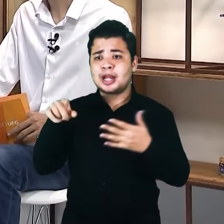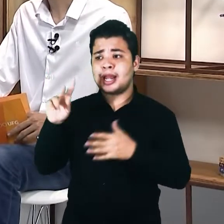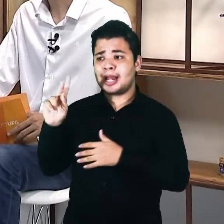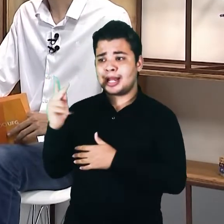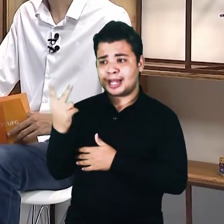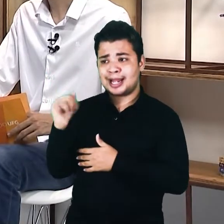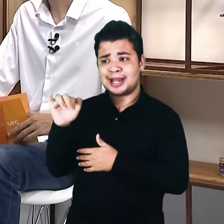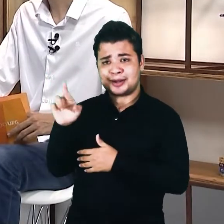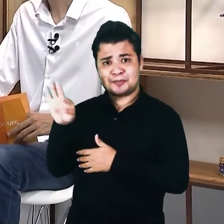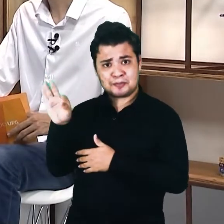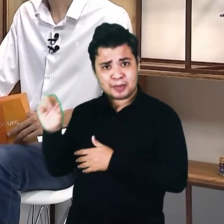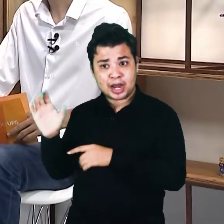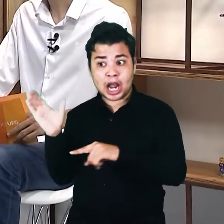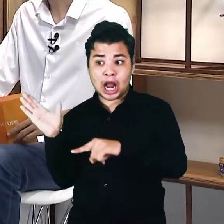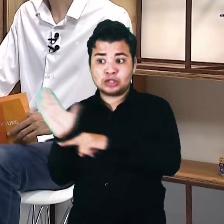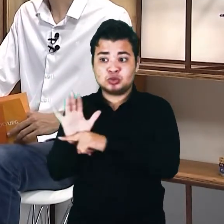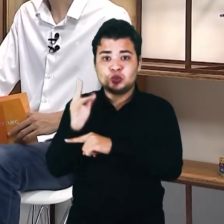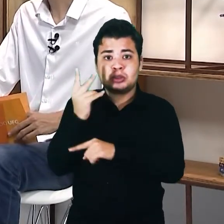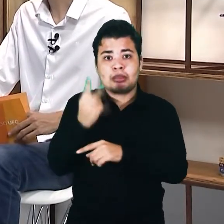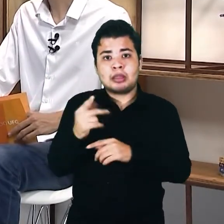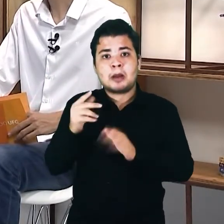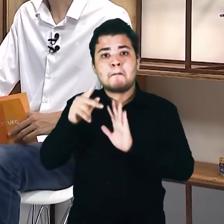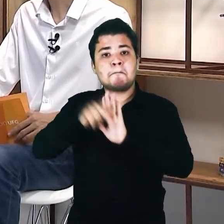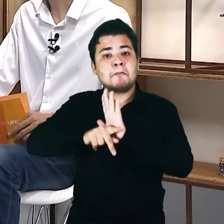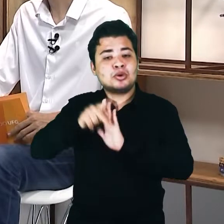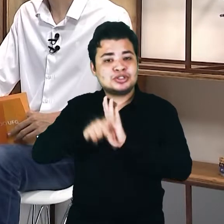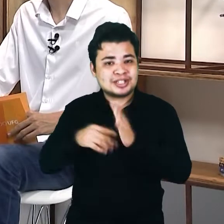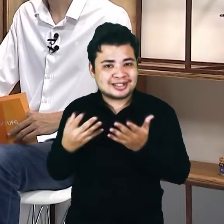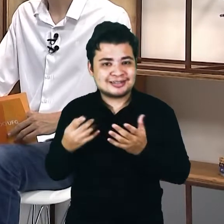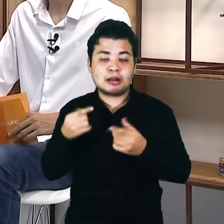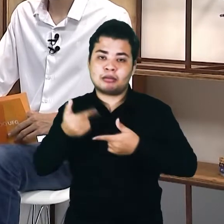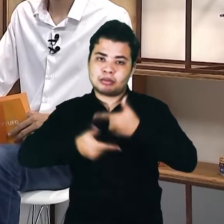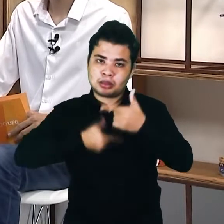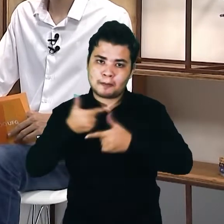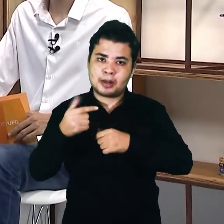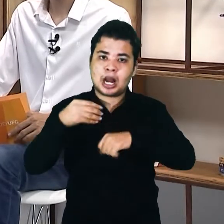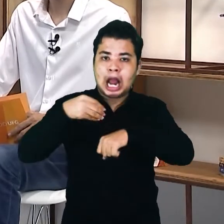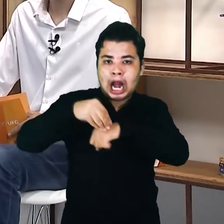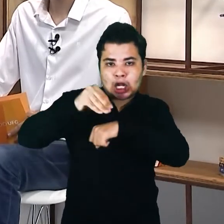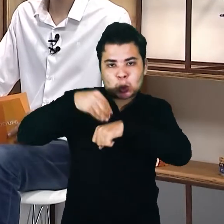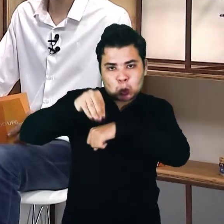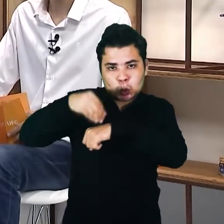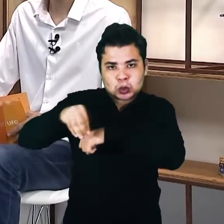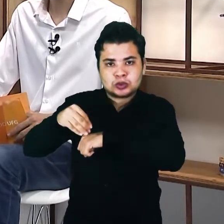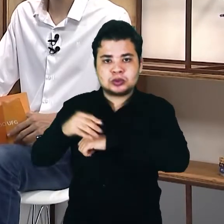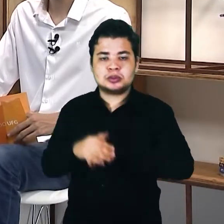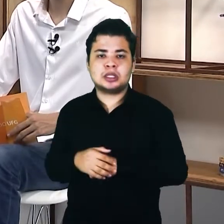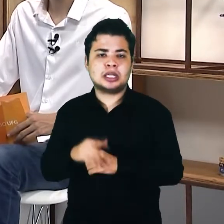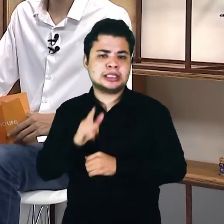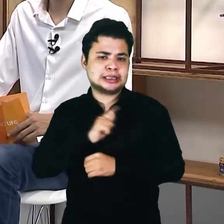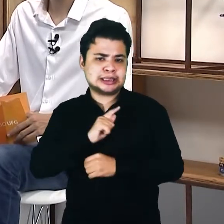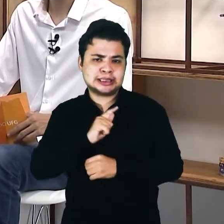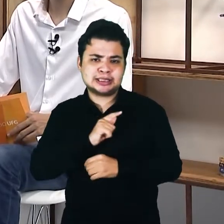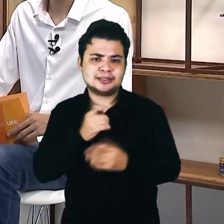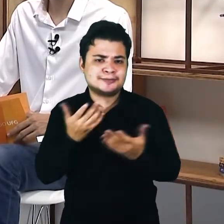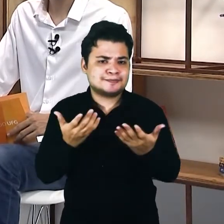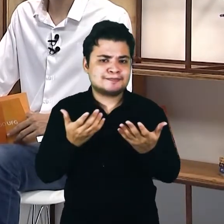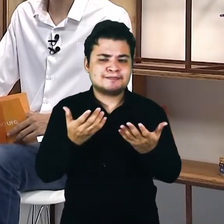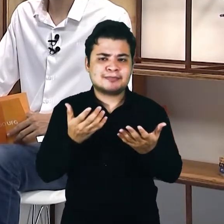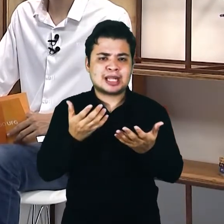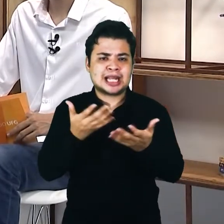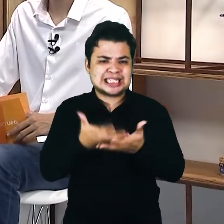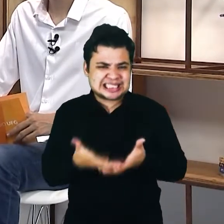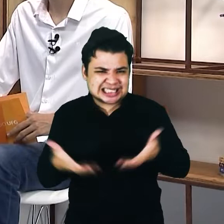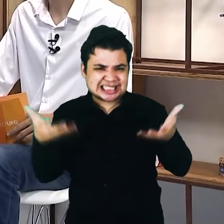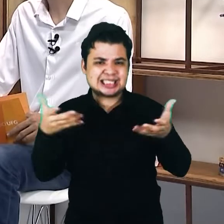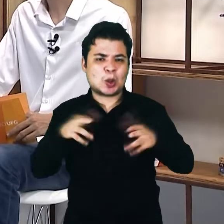herbário tinha nos projetos dele. Então, ele trabalhava com arqueologia, tinha restos de cesto, de